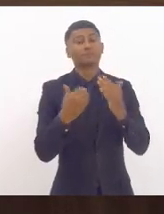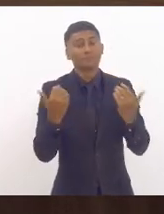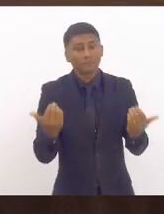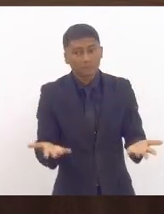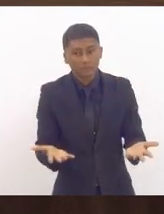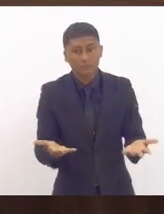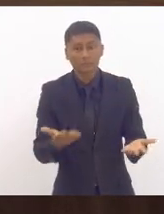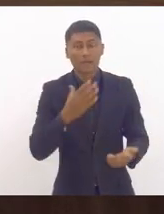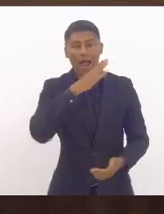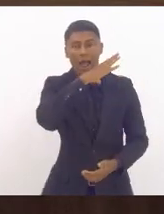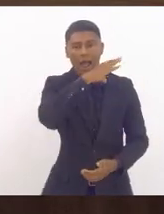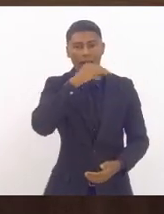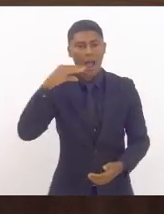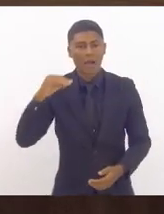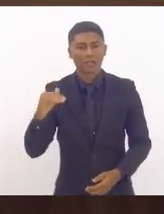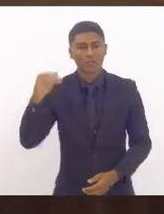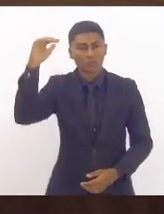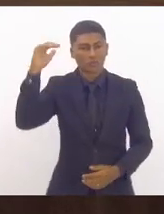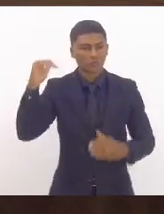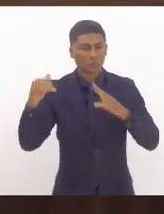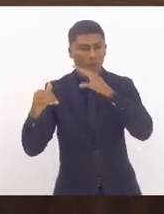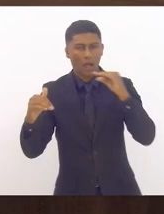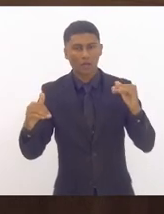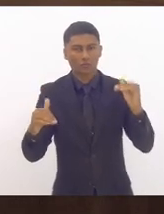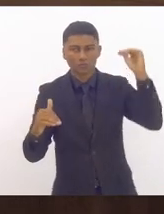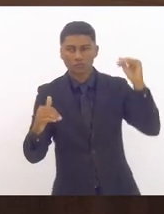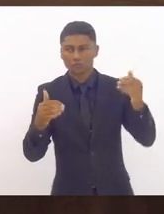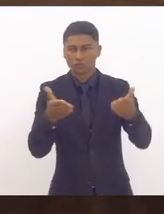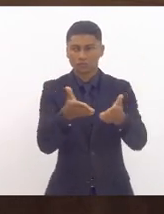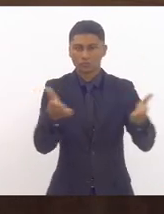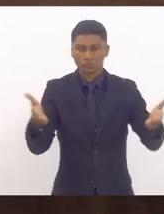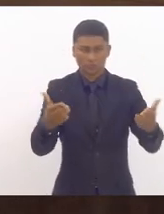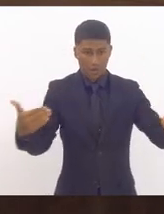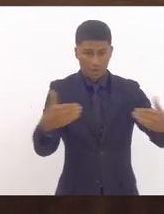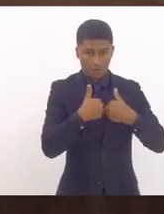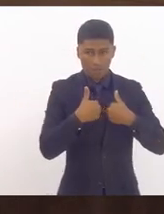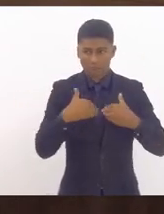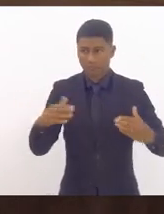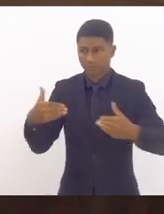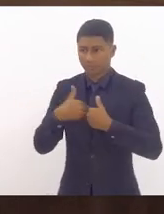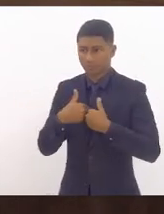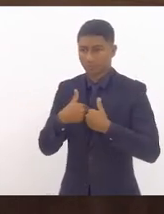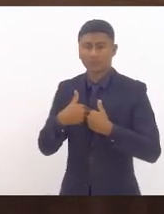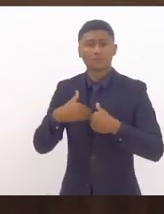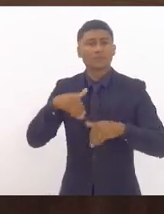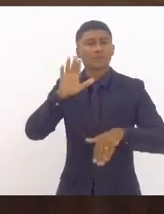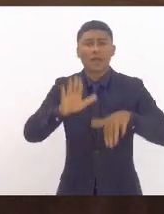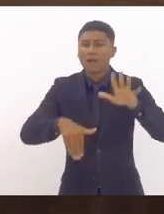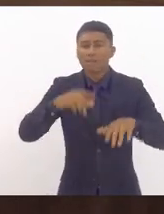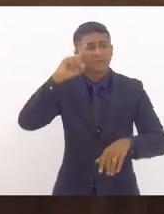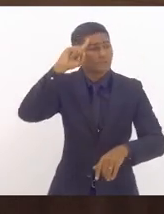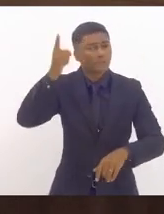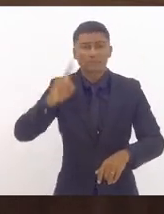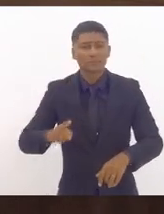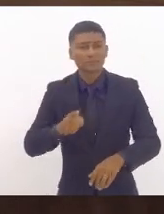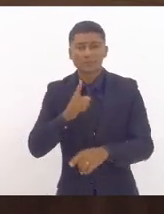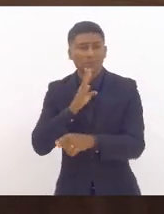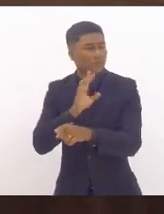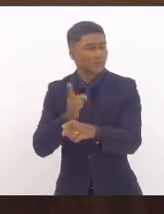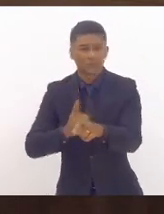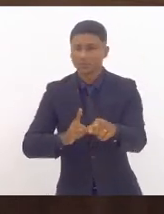de adultos com o espectro autista ainda desconheçam a sua